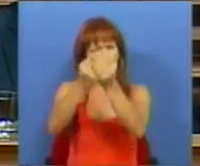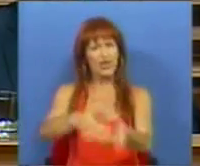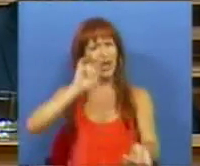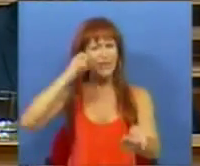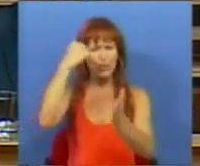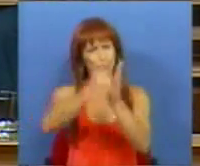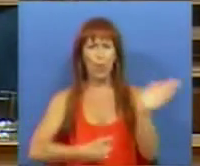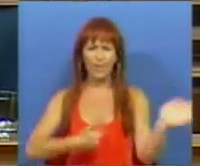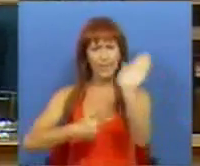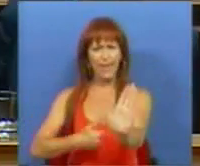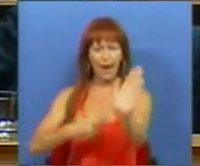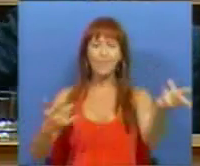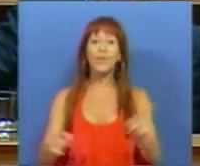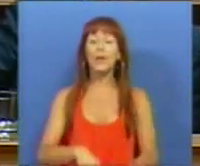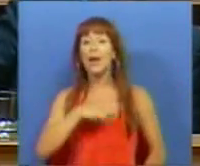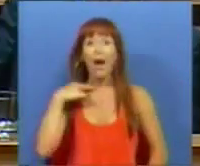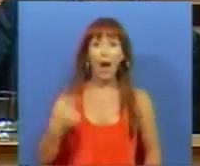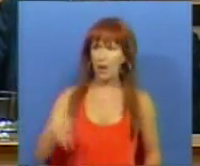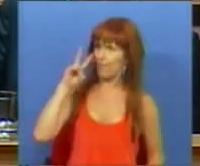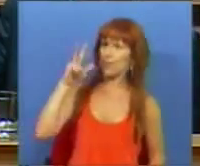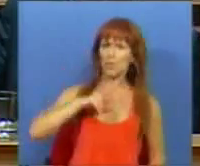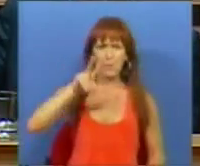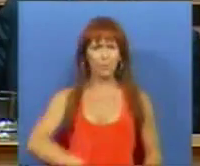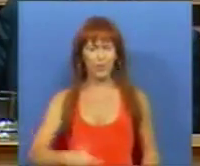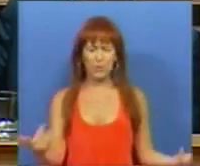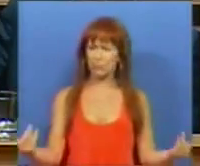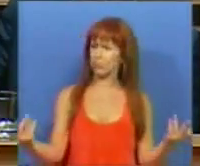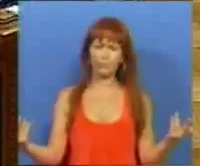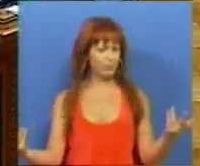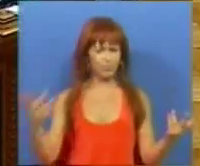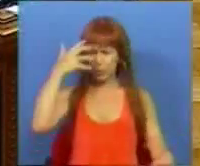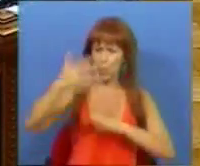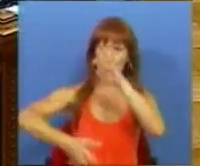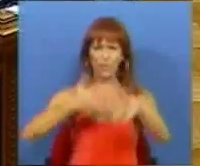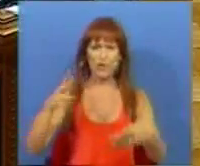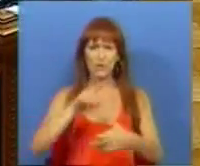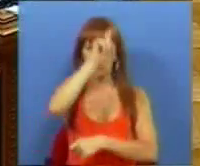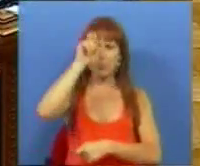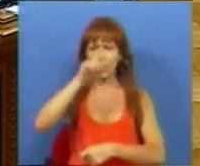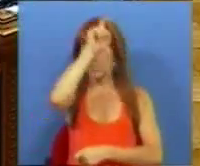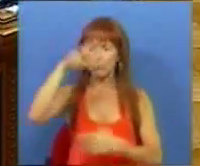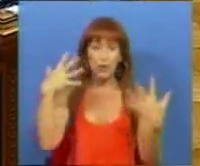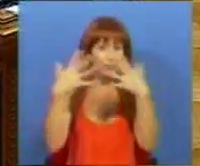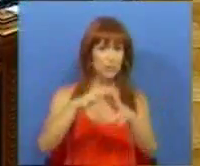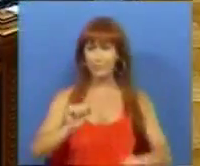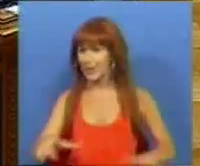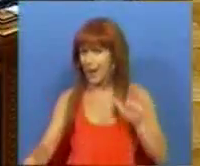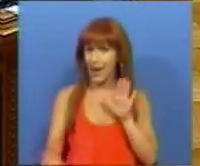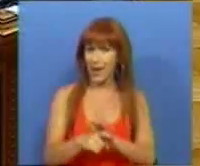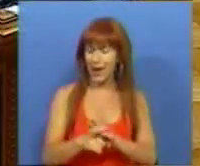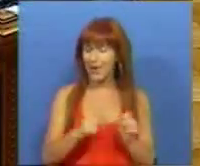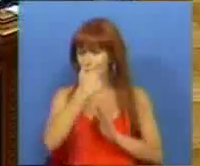revisão constitucional. Raramente se viu em Portugal tal confusão sobre questões estruturais da lei,